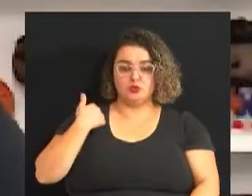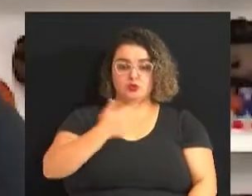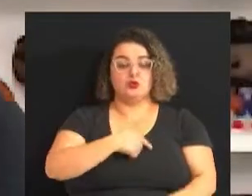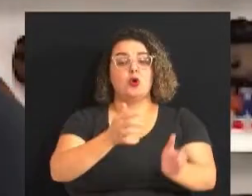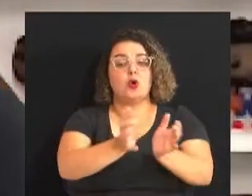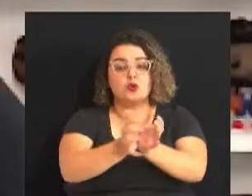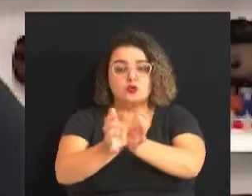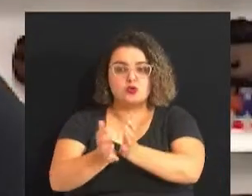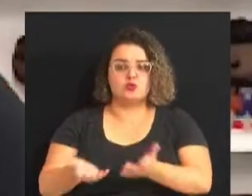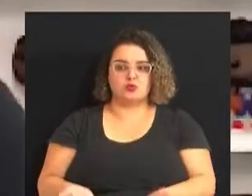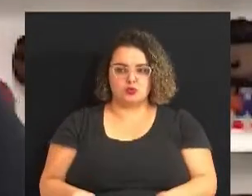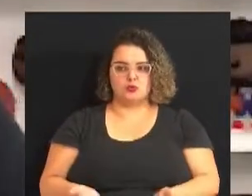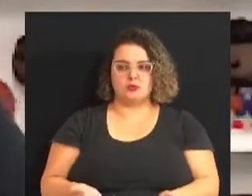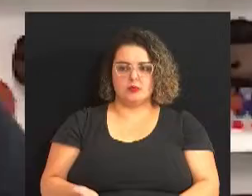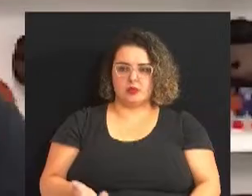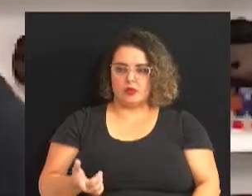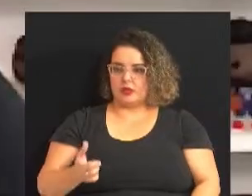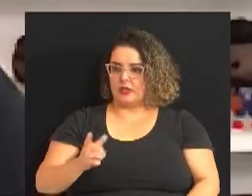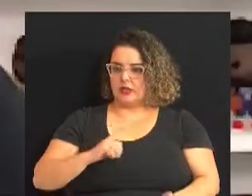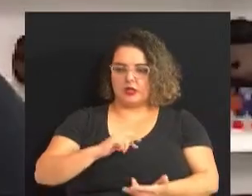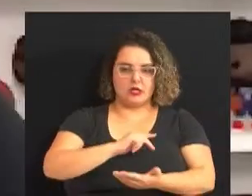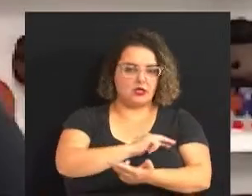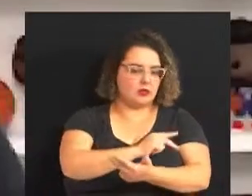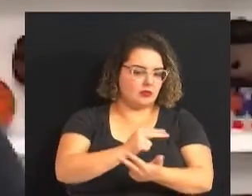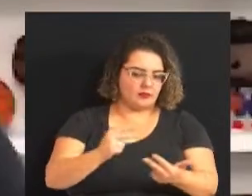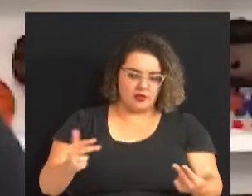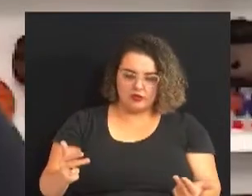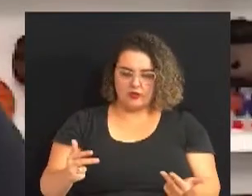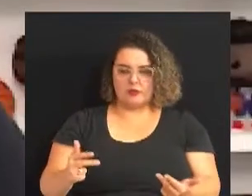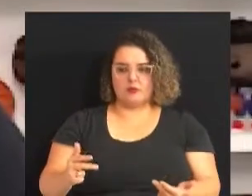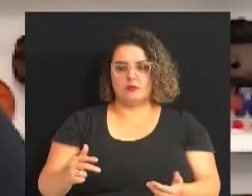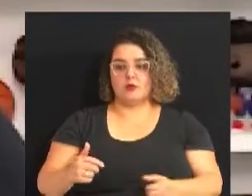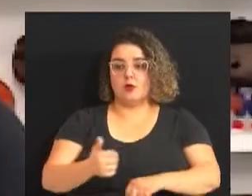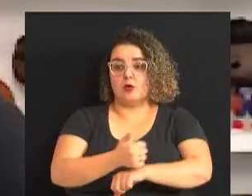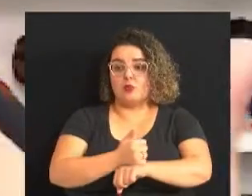que tem muita coisa para profissionalizar os nossos